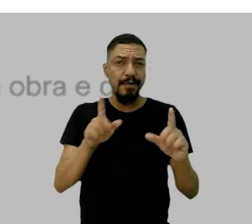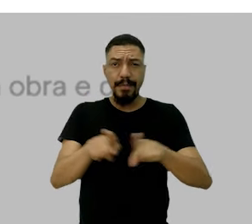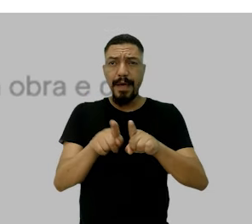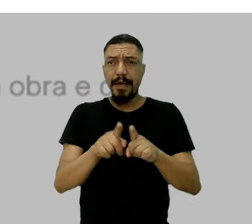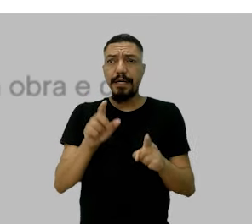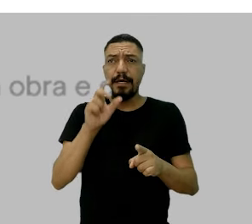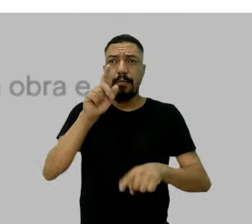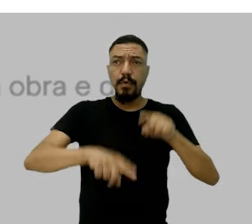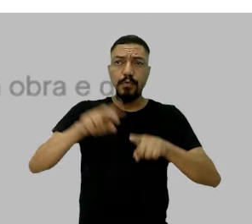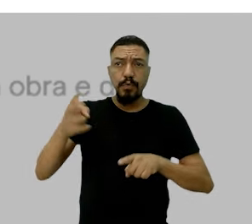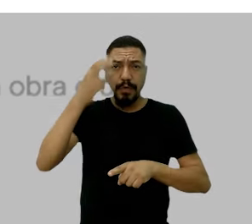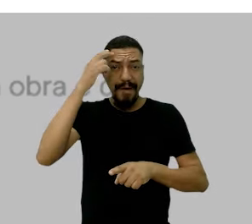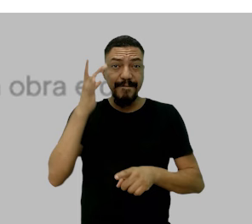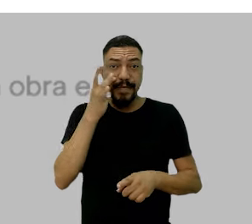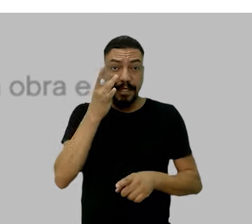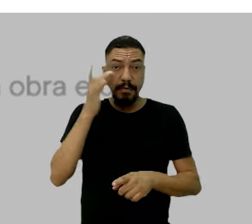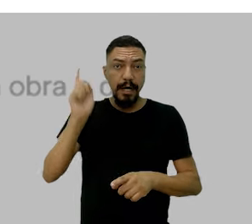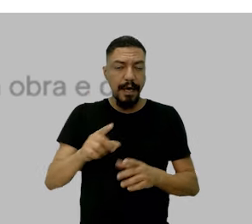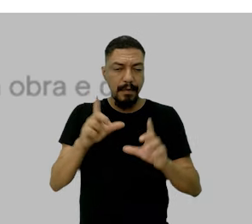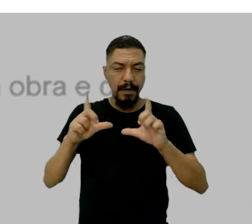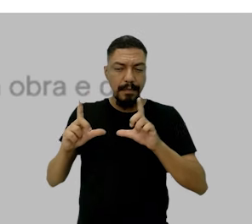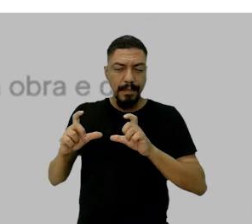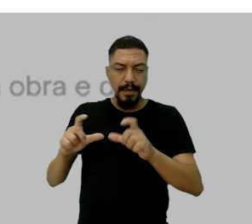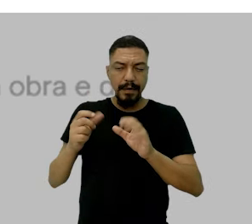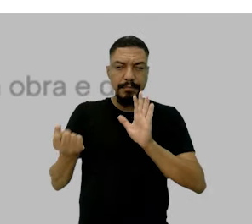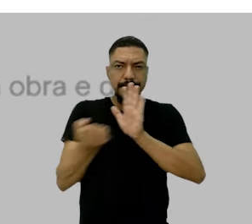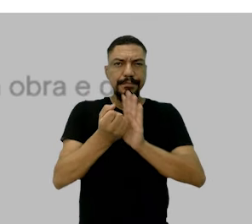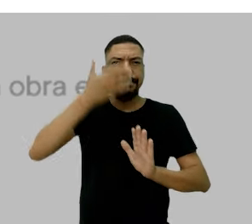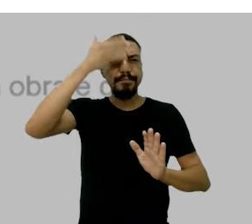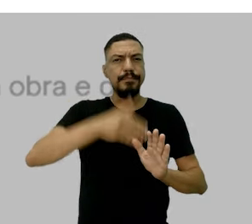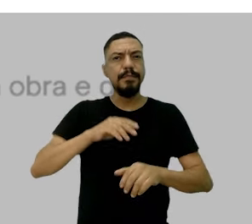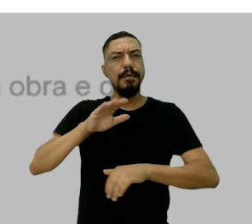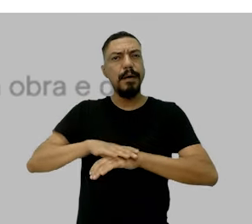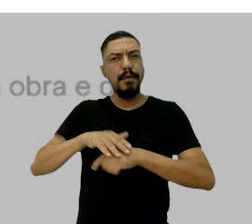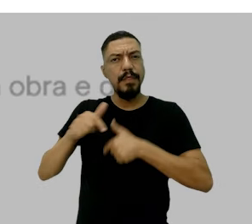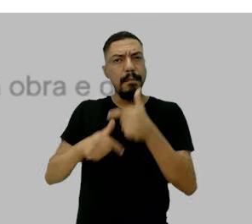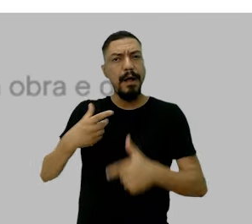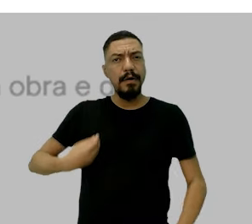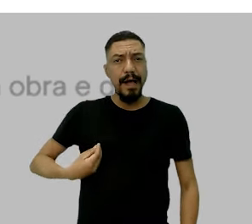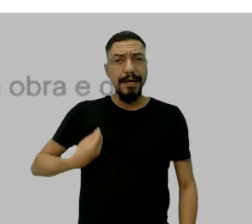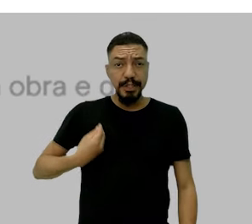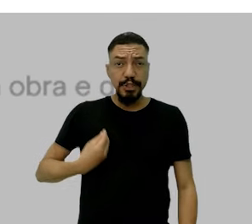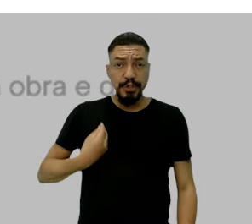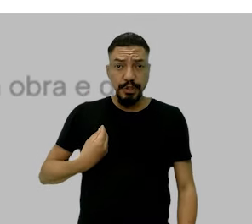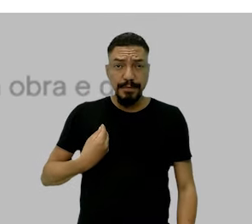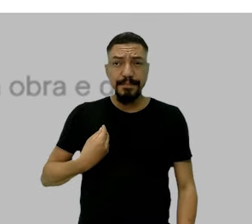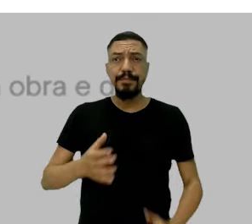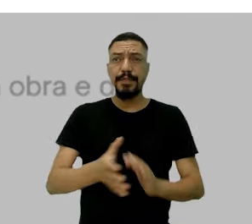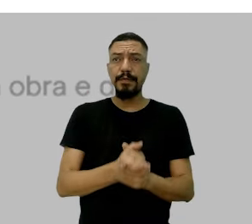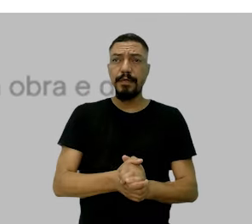o produto cultural de vocês é físico, são os registros que demonstram que aquela obra existe.